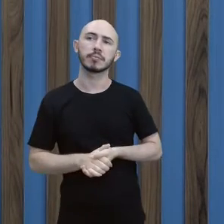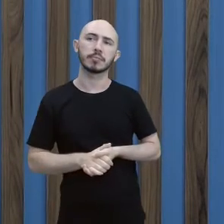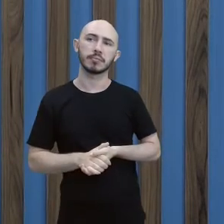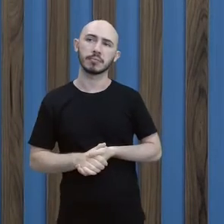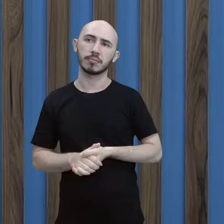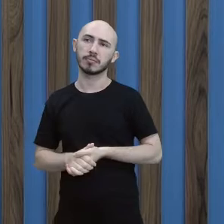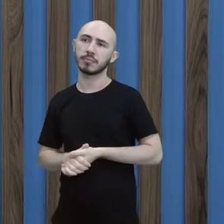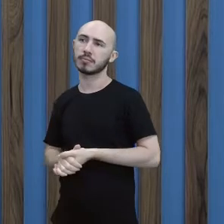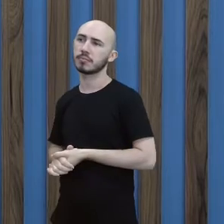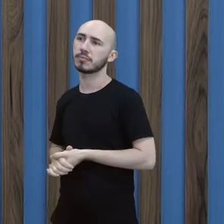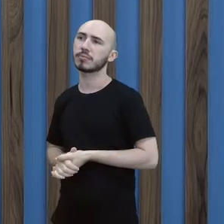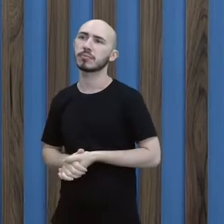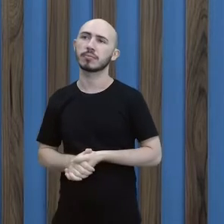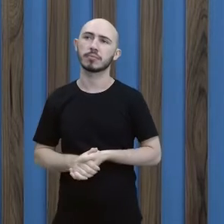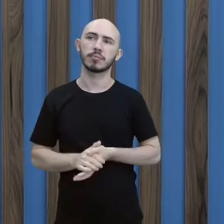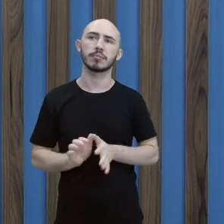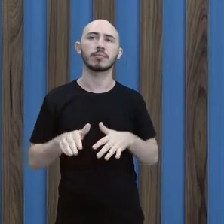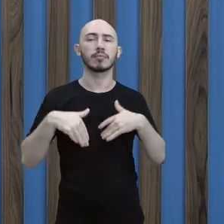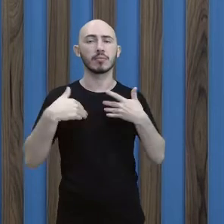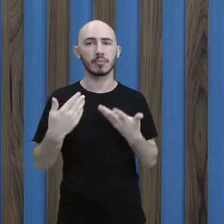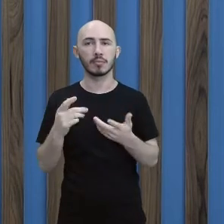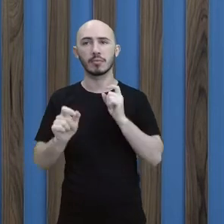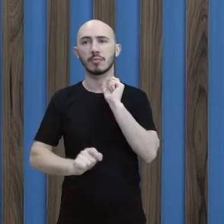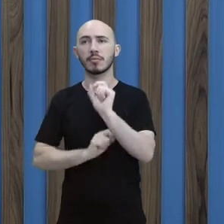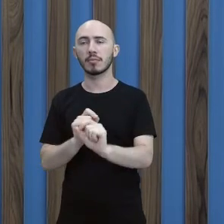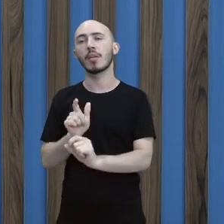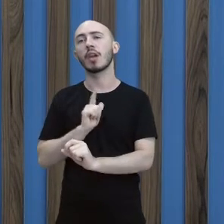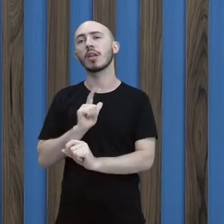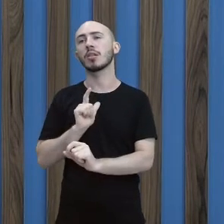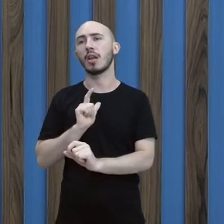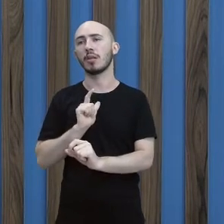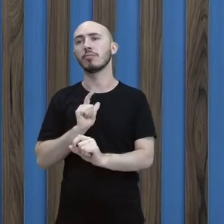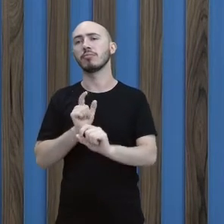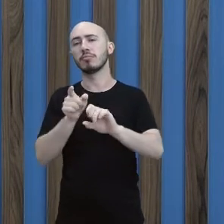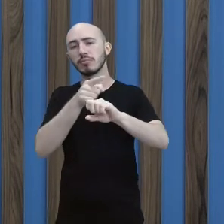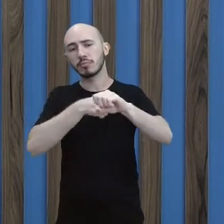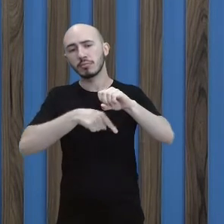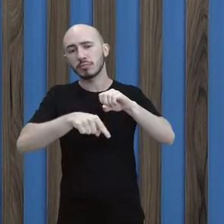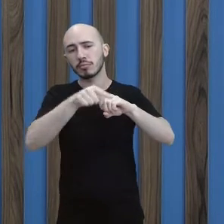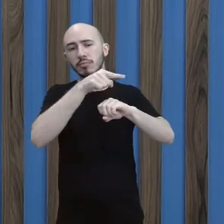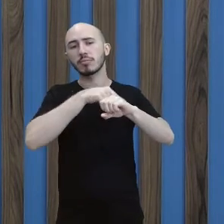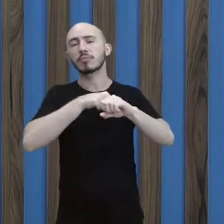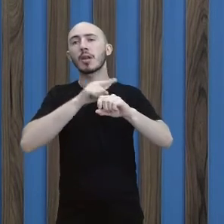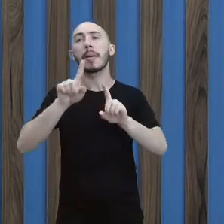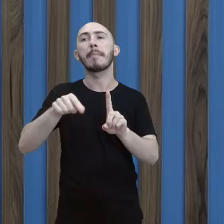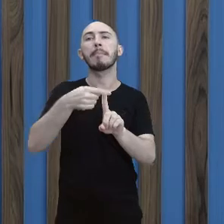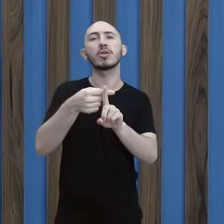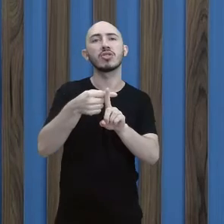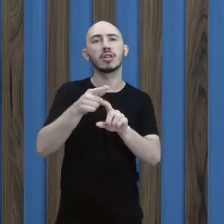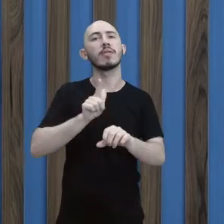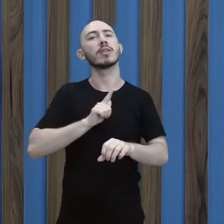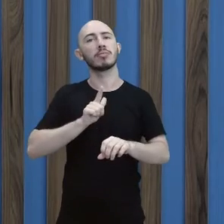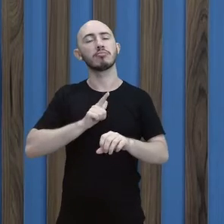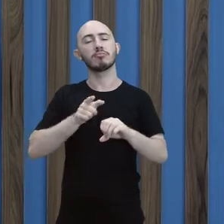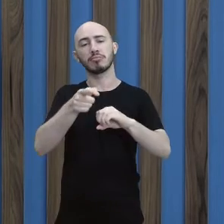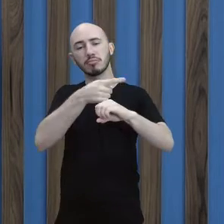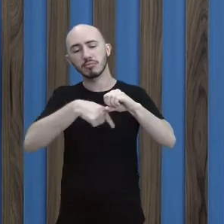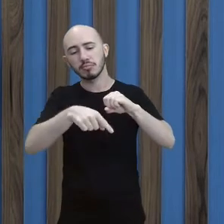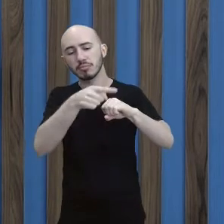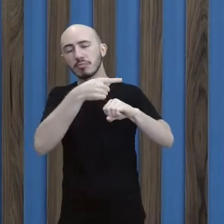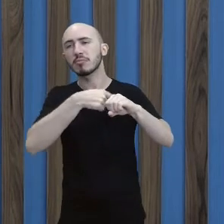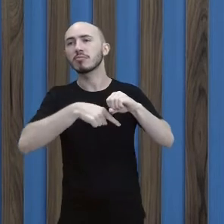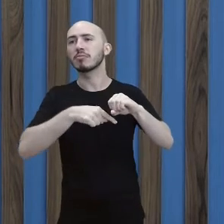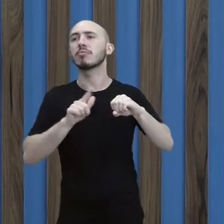que havia uma esfera que era carregada positivamente, né? Então, essa